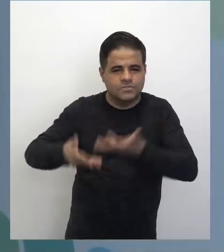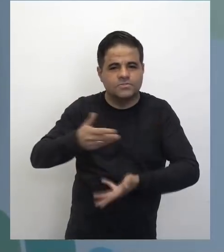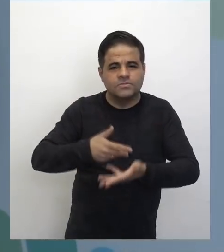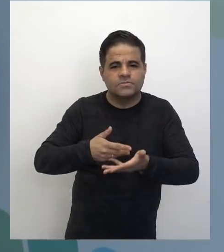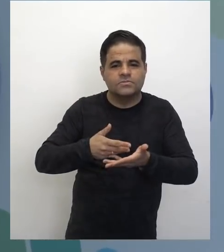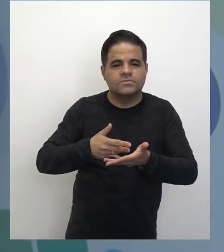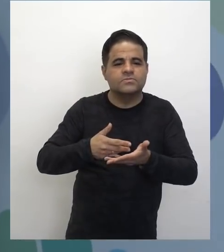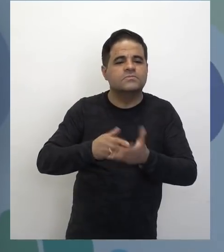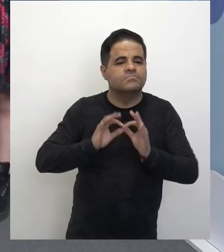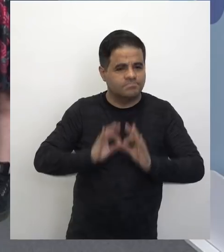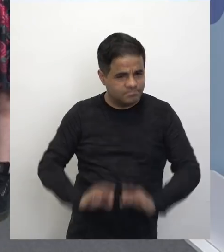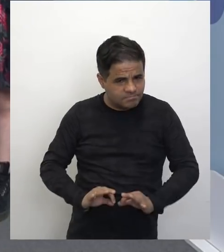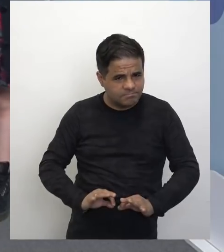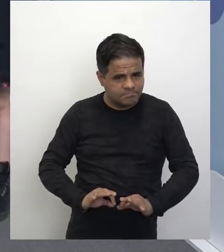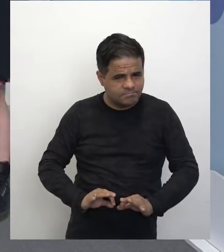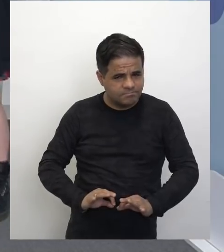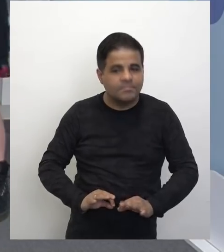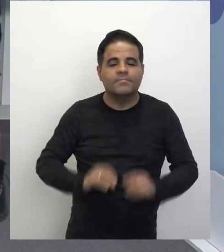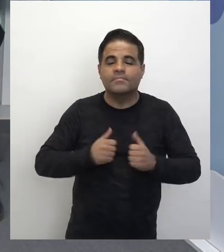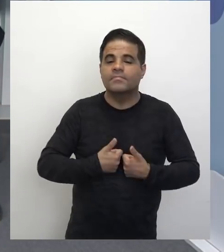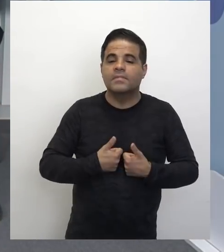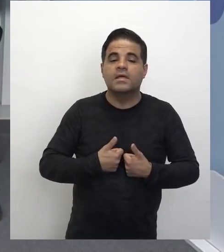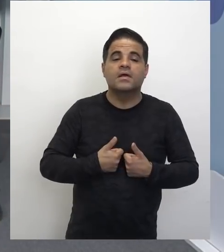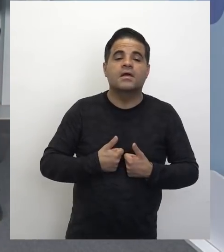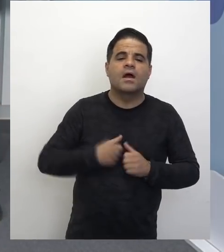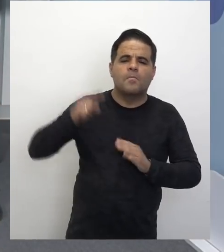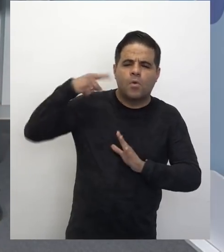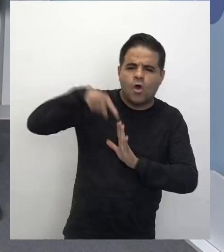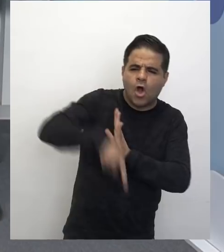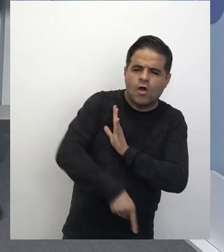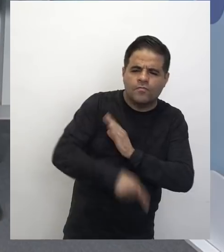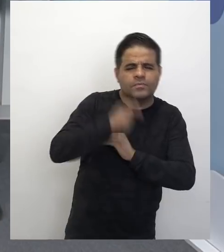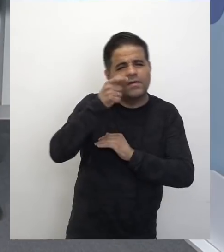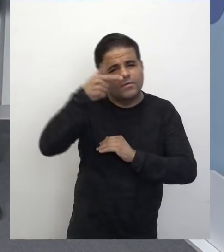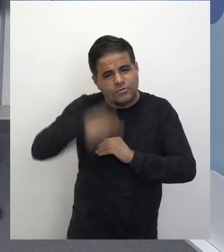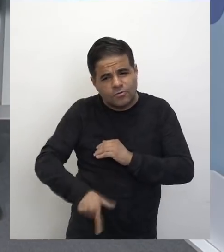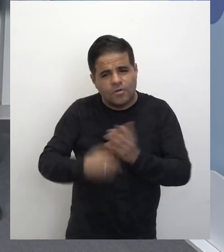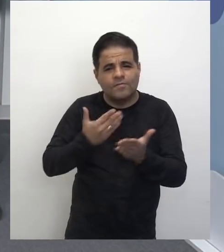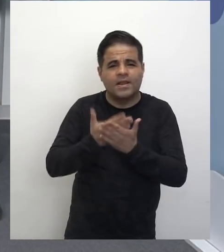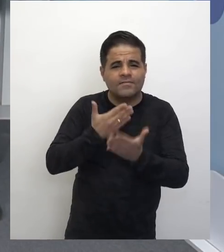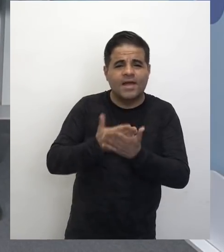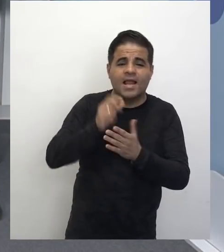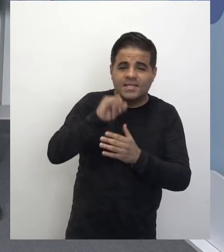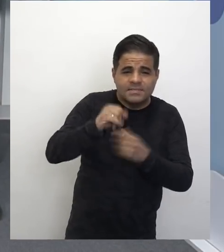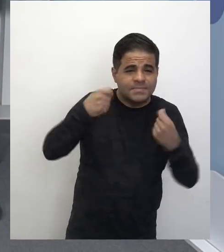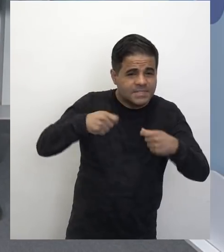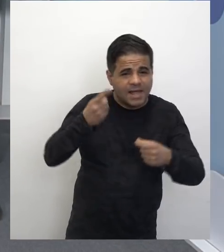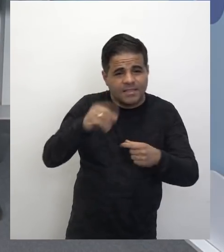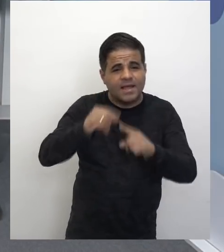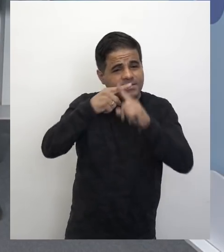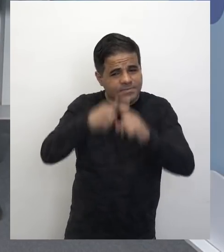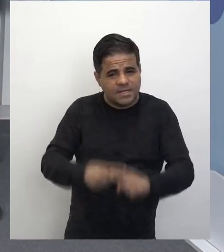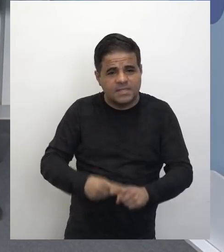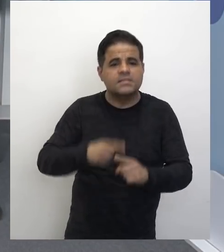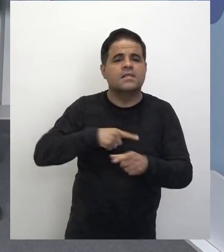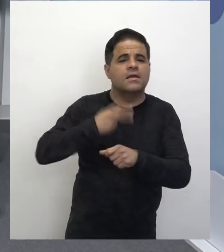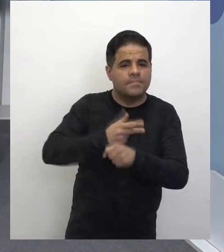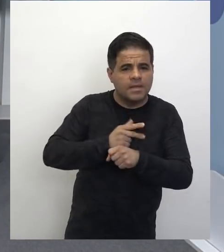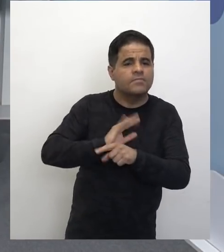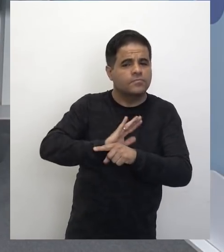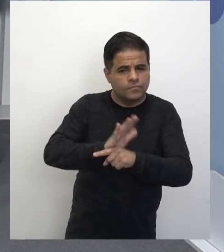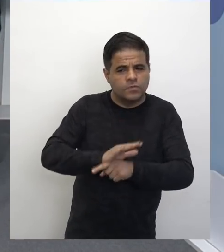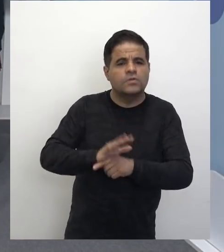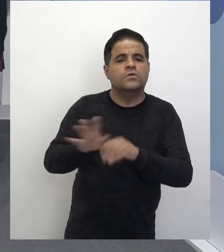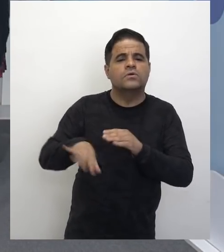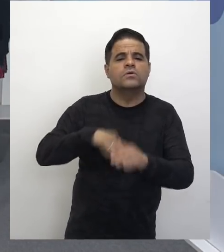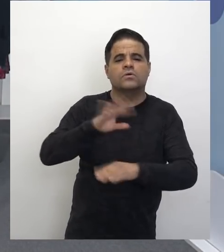Python. Exatamente. Gente, aprofundem, assistam novamente, 10 vezes se for preciso, pesquisem. Tem vídeos no YouTube.